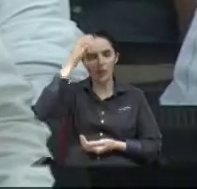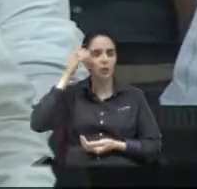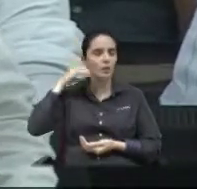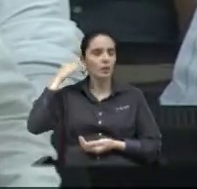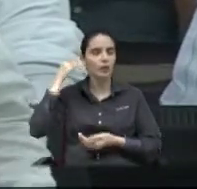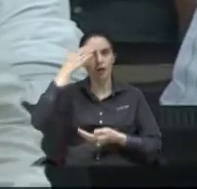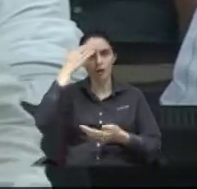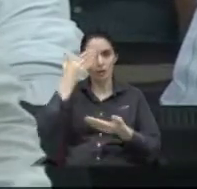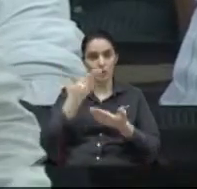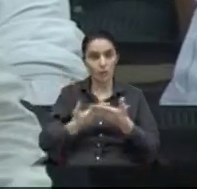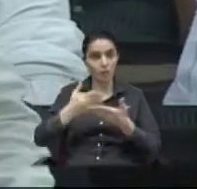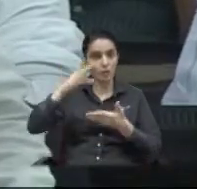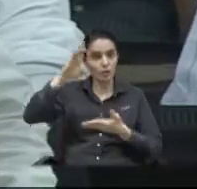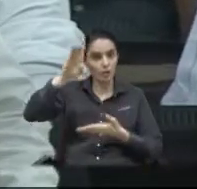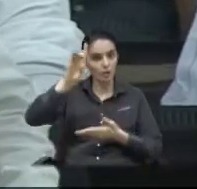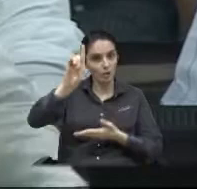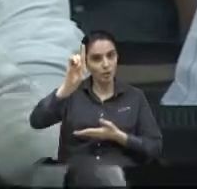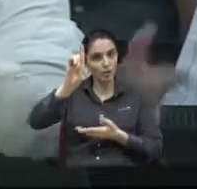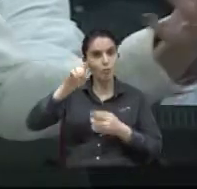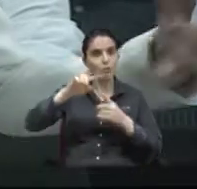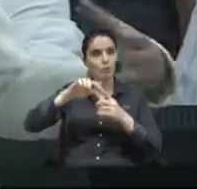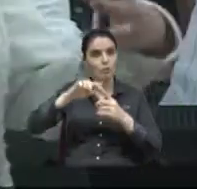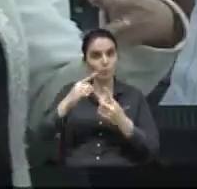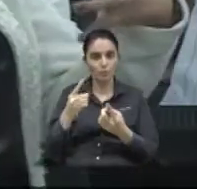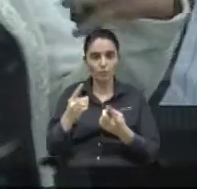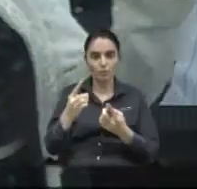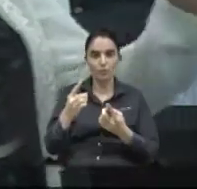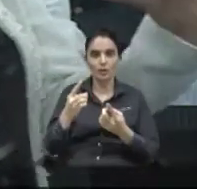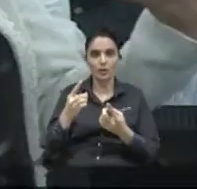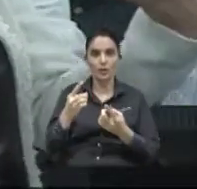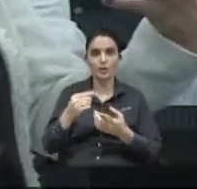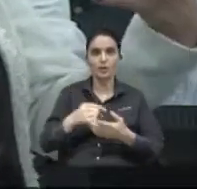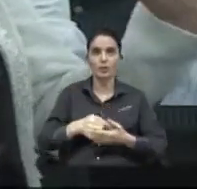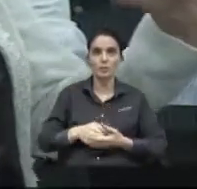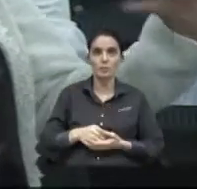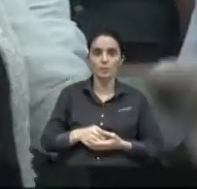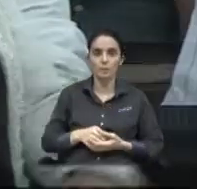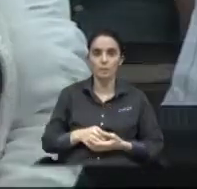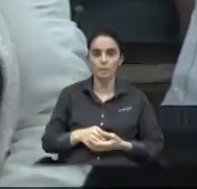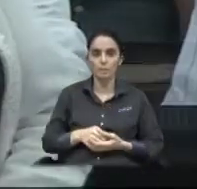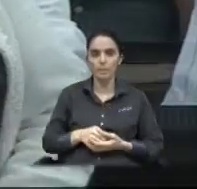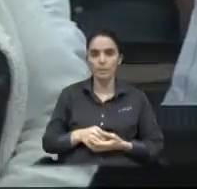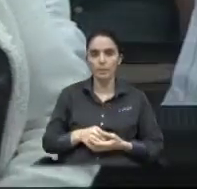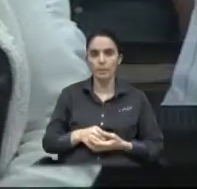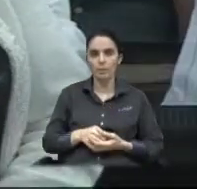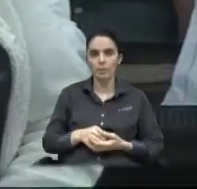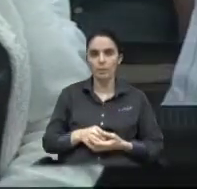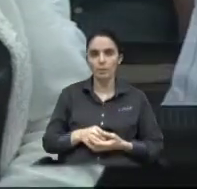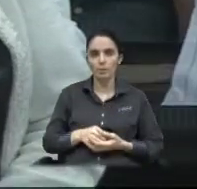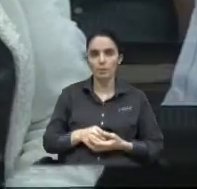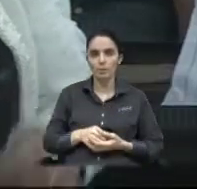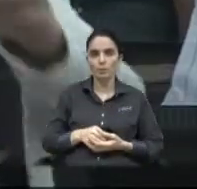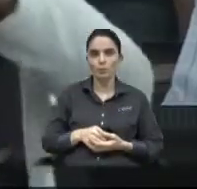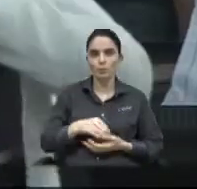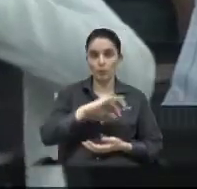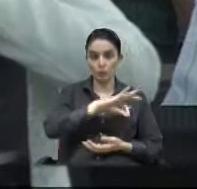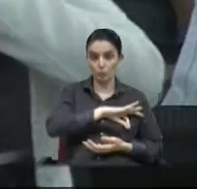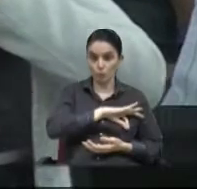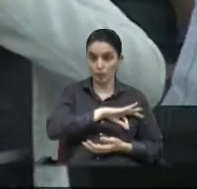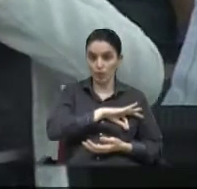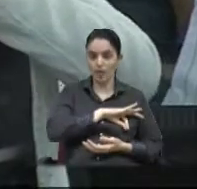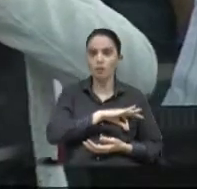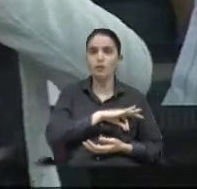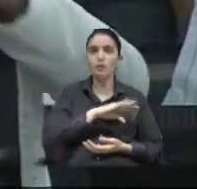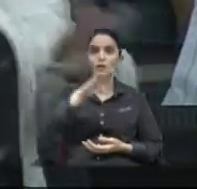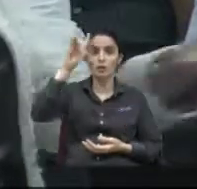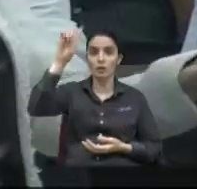se não fosse por instruir ele se vale de pessoas como instrumentos pra conseguir aí